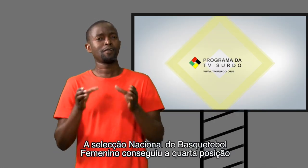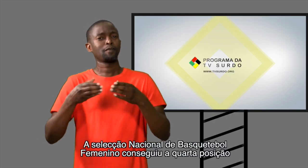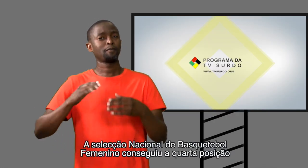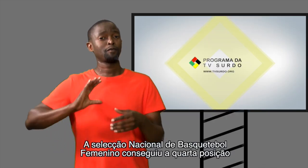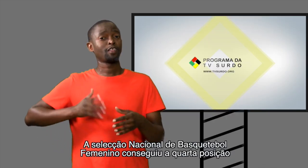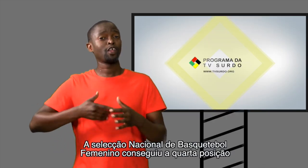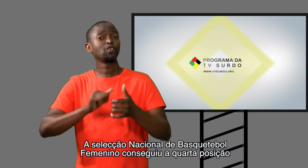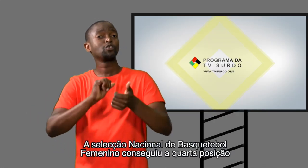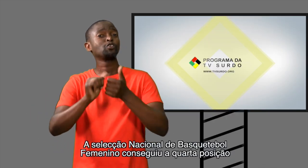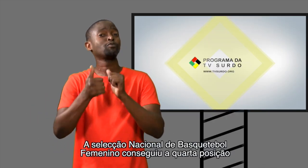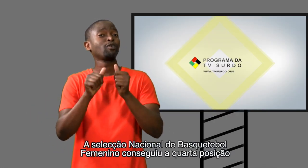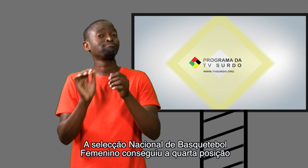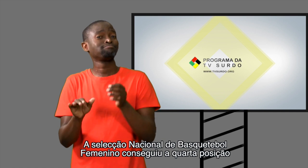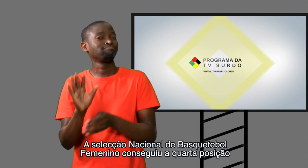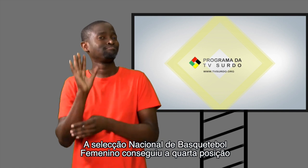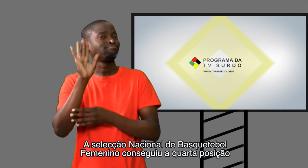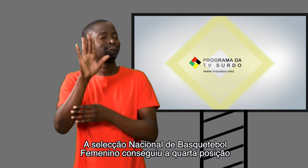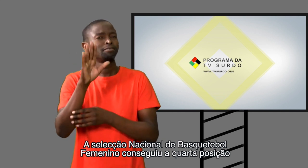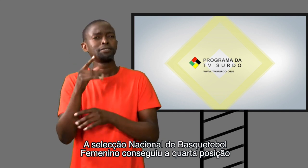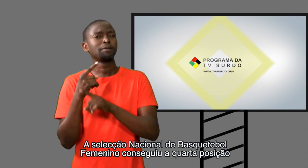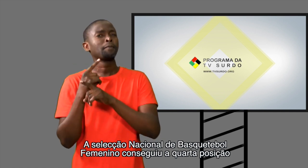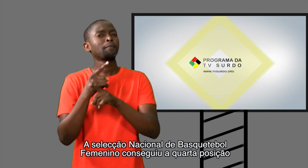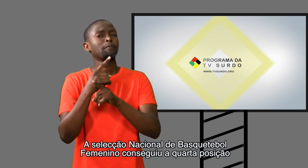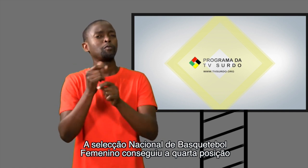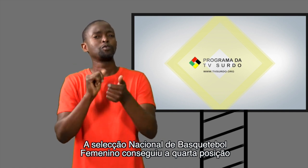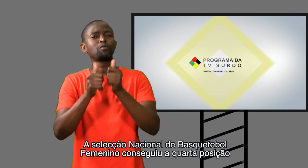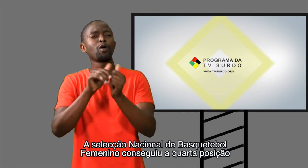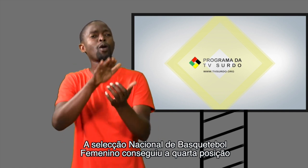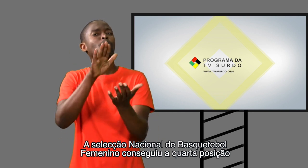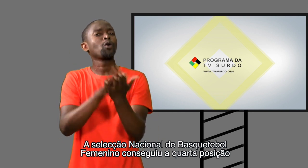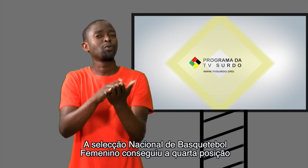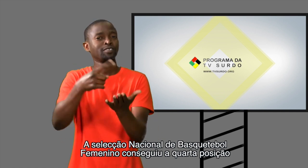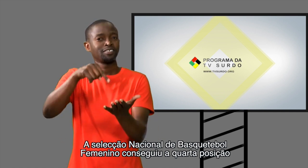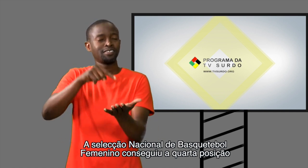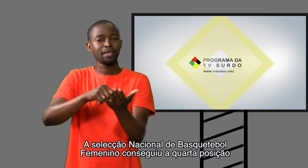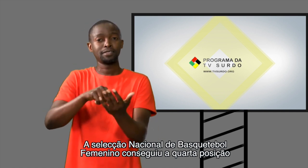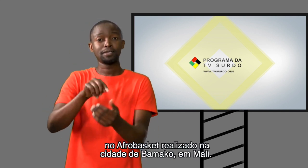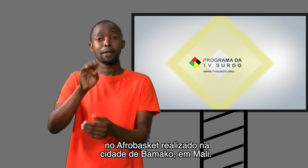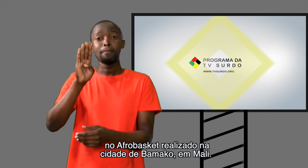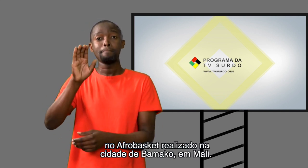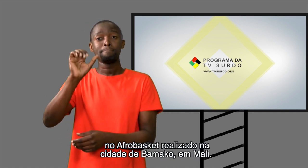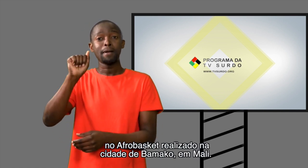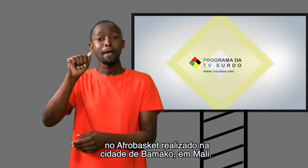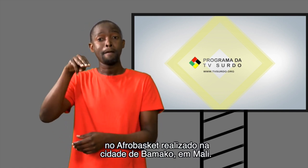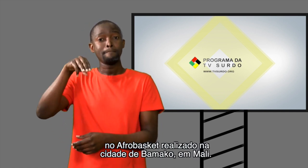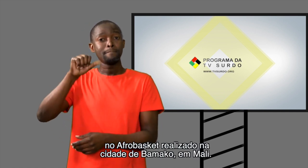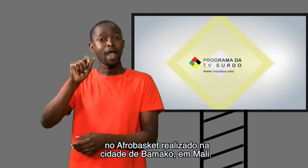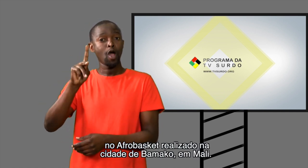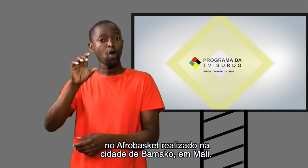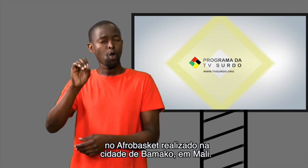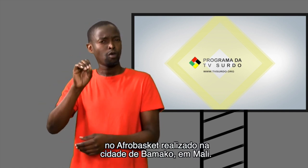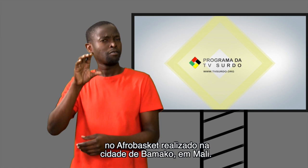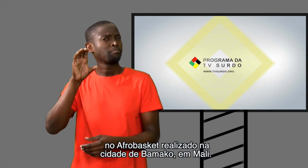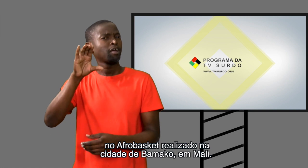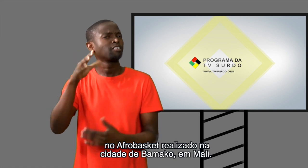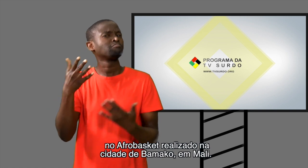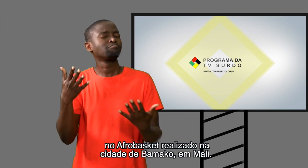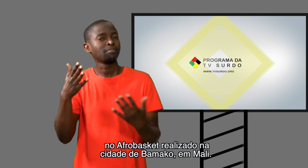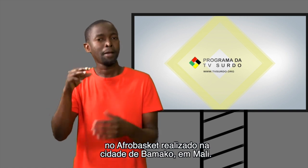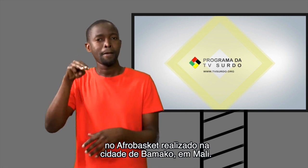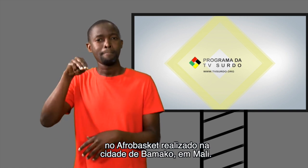A seleção nacional de basquetebol feminino conseguiu a quarta posição no AfroBasket